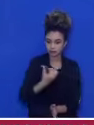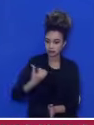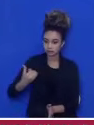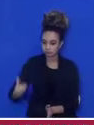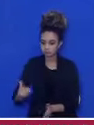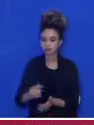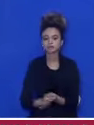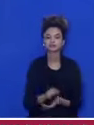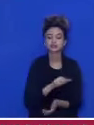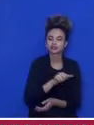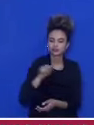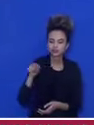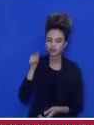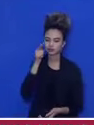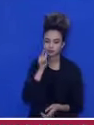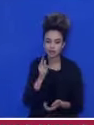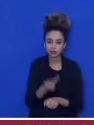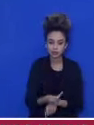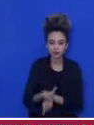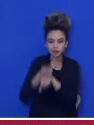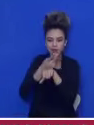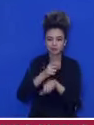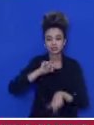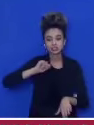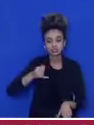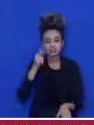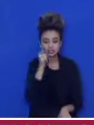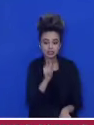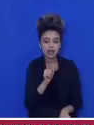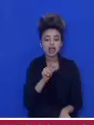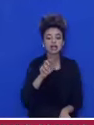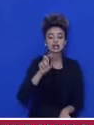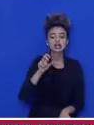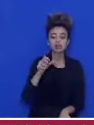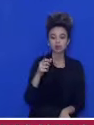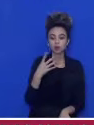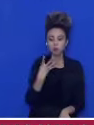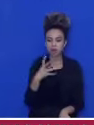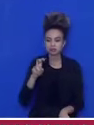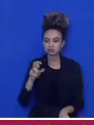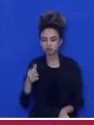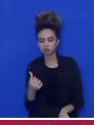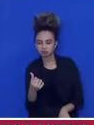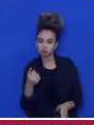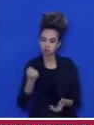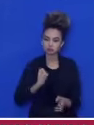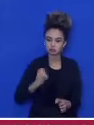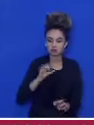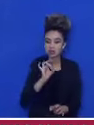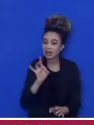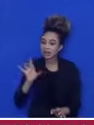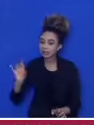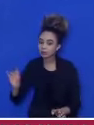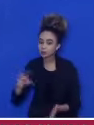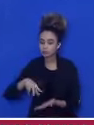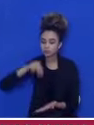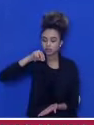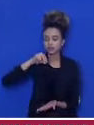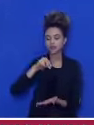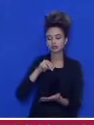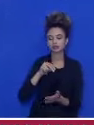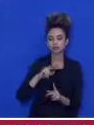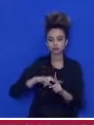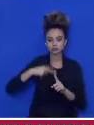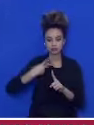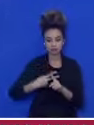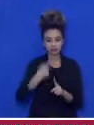E você leva prêmios se acertar 3, 4, 5 ou 6 números em cada um dos sorteios da Dupla Sena.